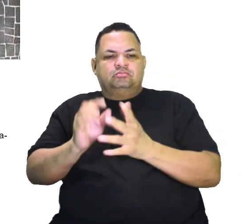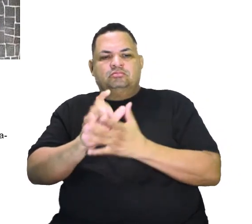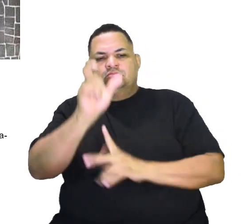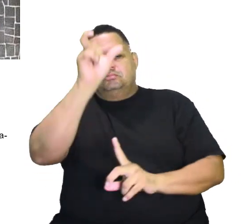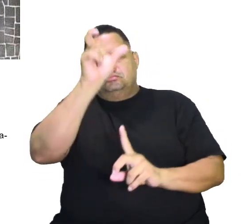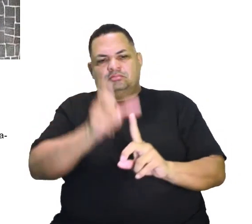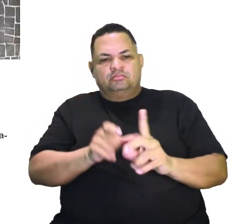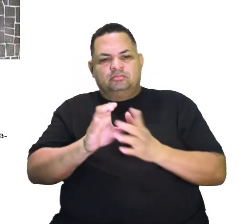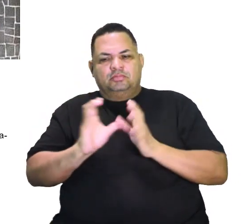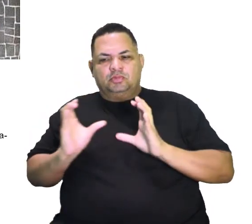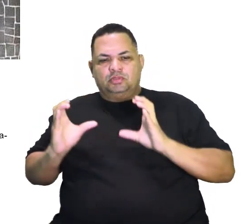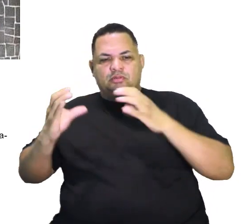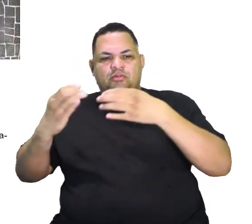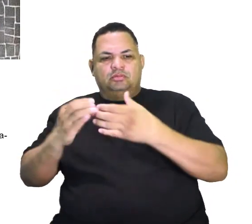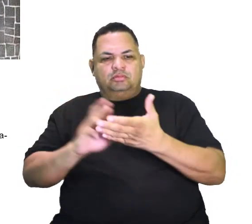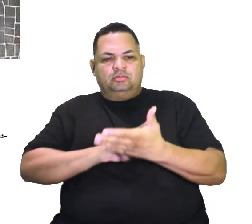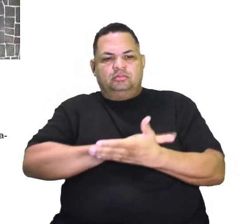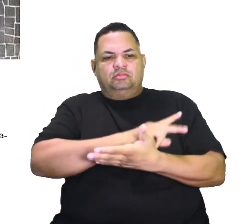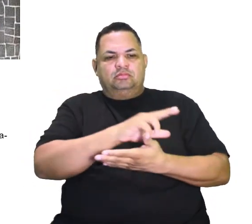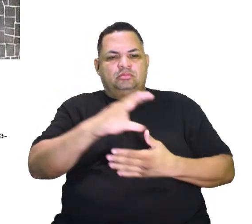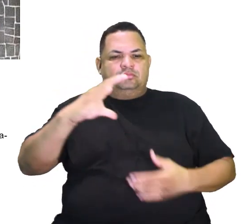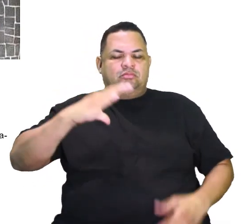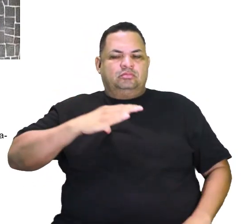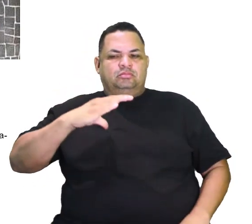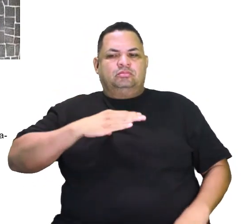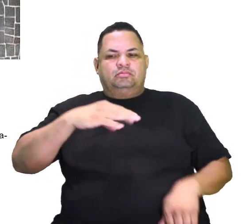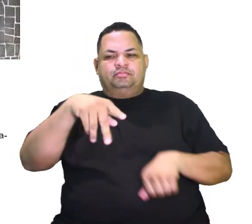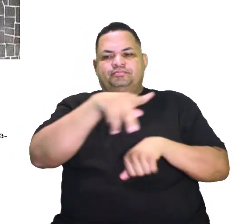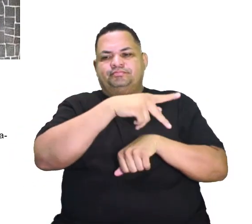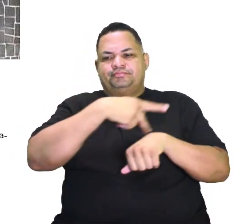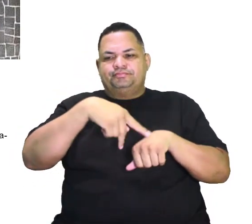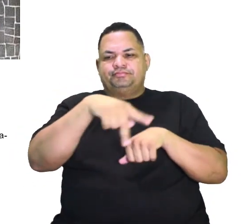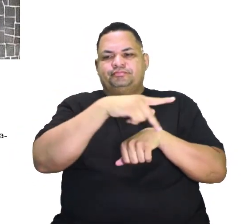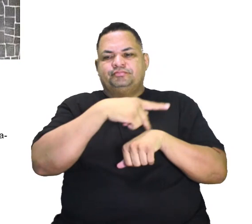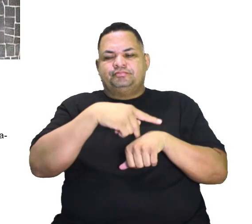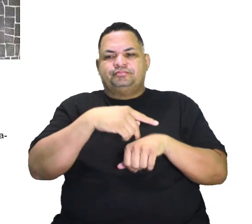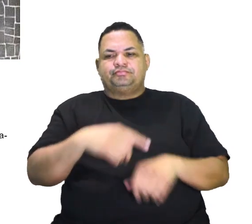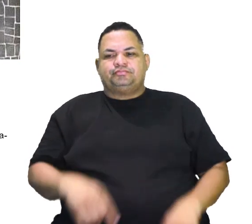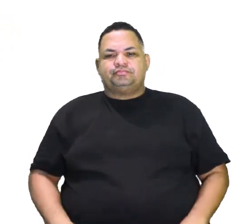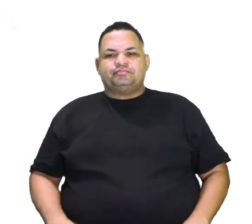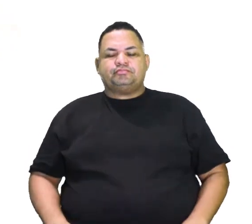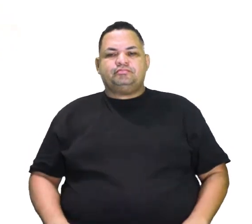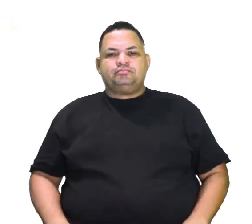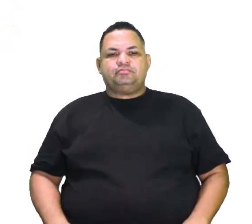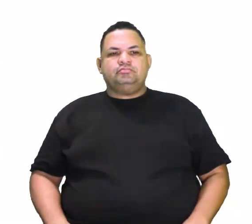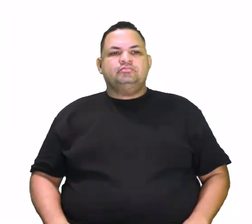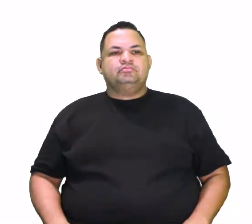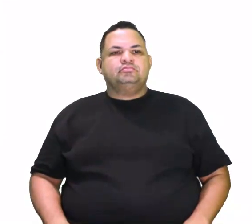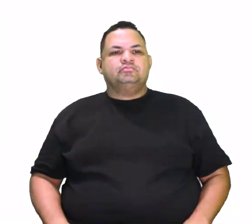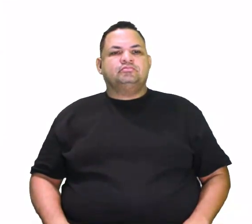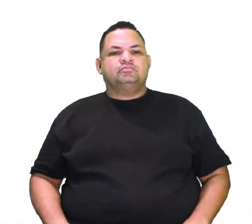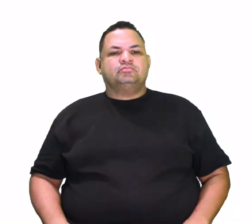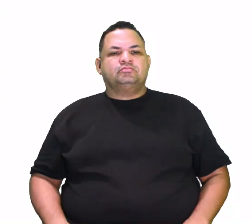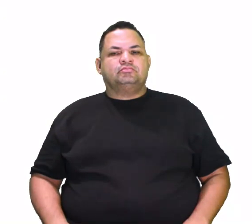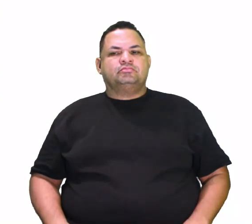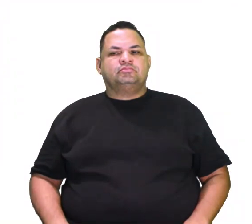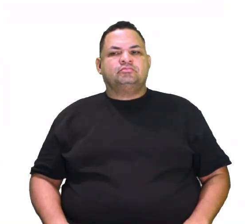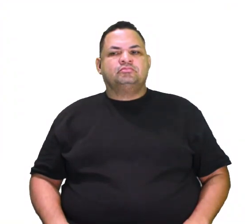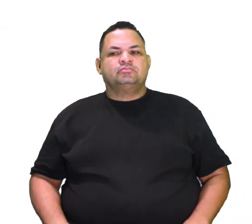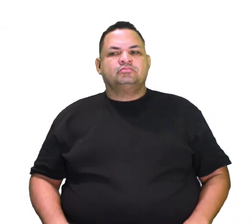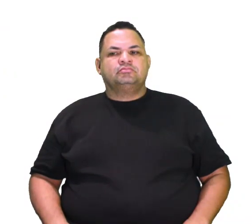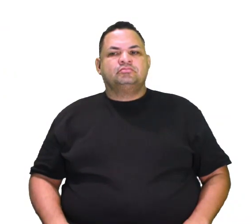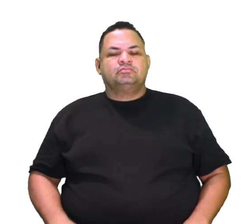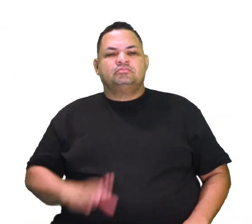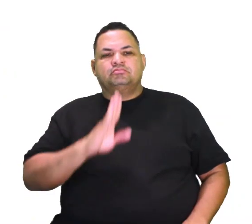currículo várias exposições individuais e coletivas em diversas cidades do país. Então, Júlio Carvalho